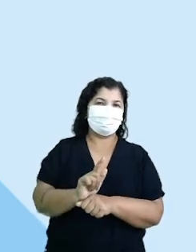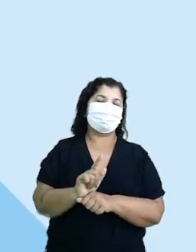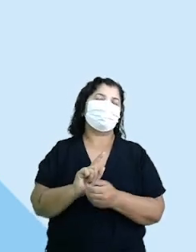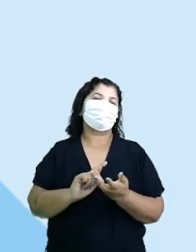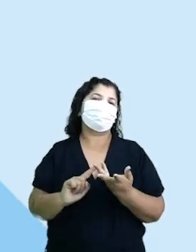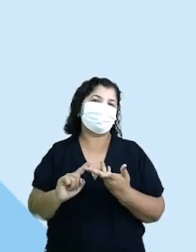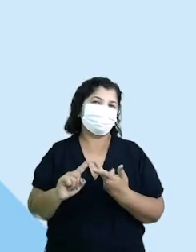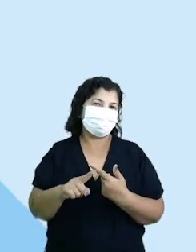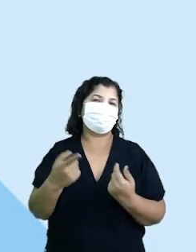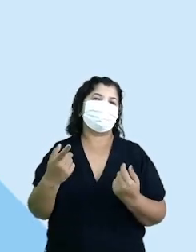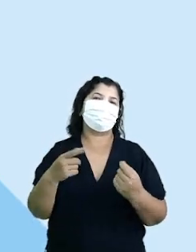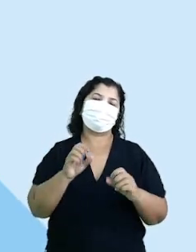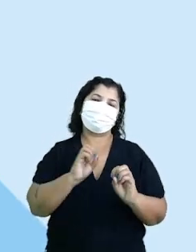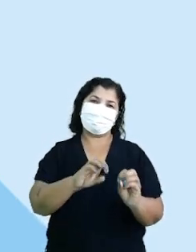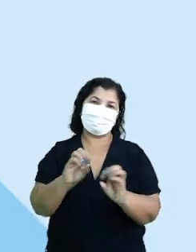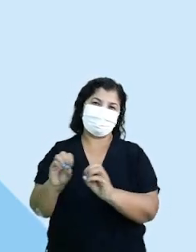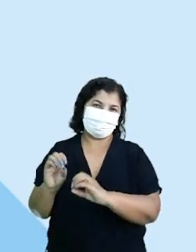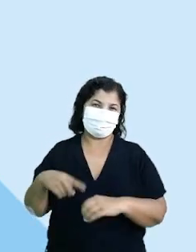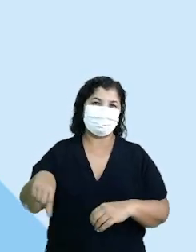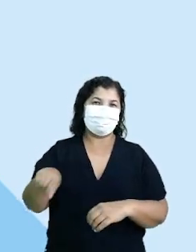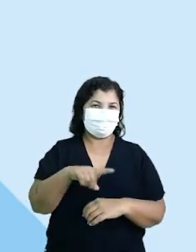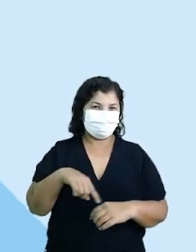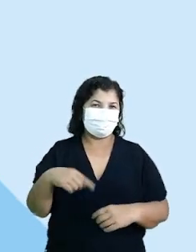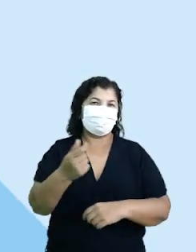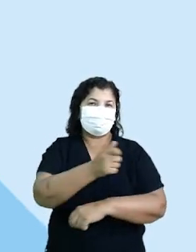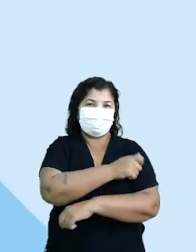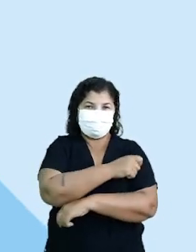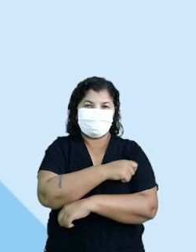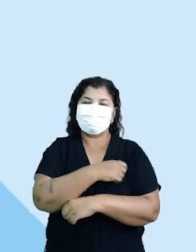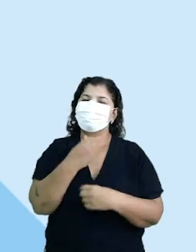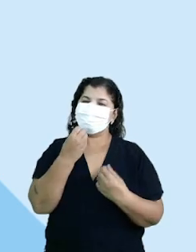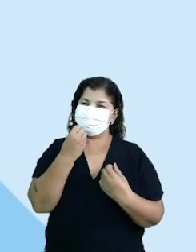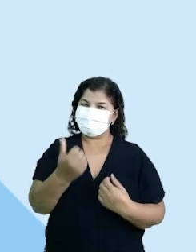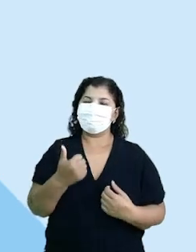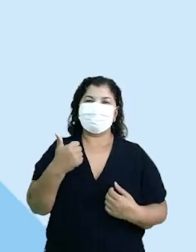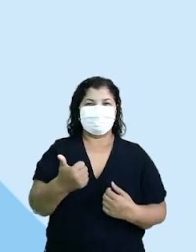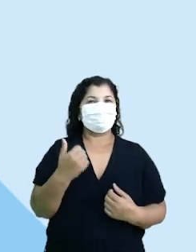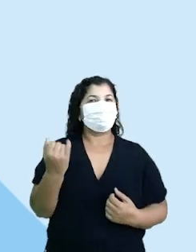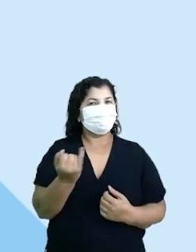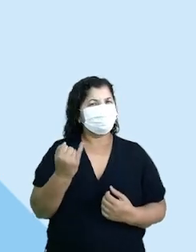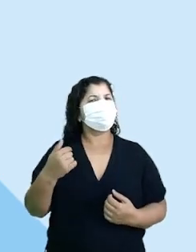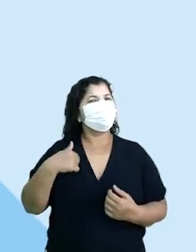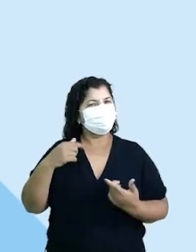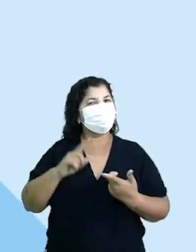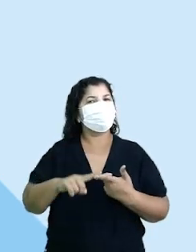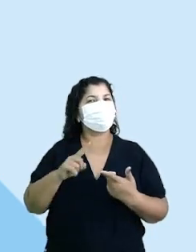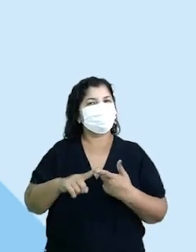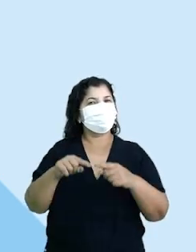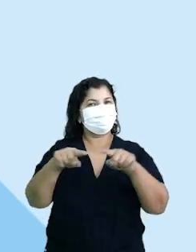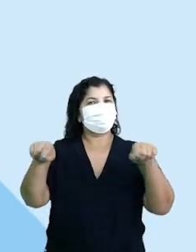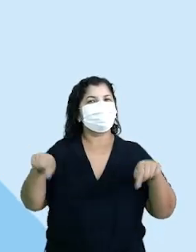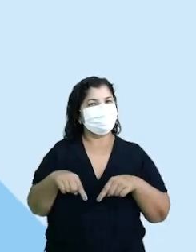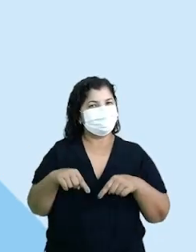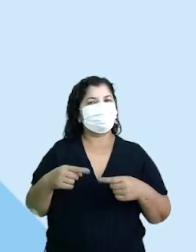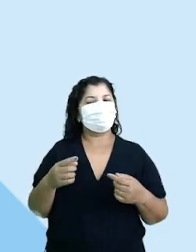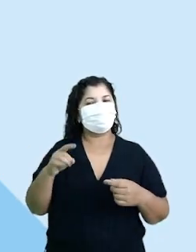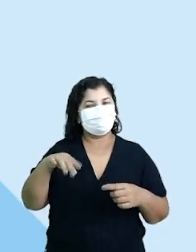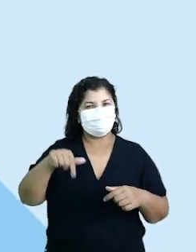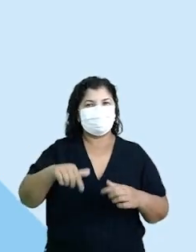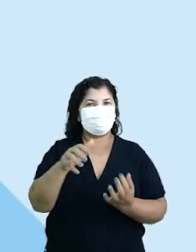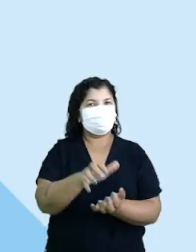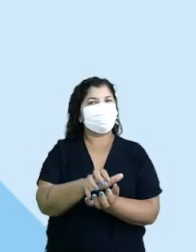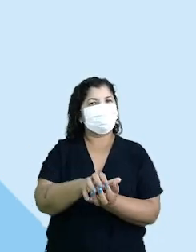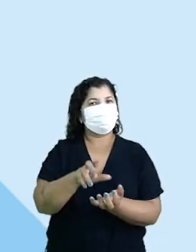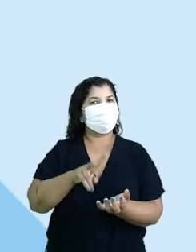com os seus estudantes. Então é lá que a gente faz essa diferença. Então eu também estou na sala de aula, não é só aqui o meu trabalho, e